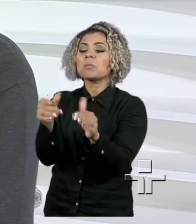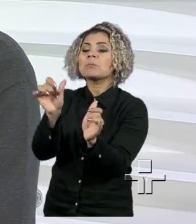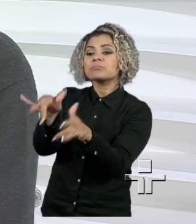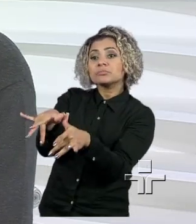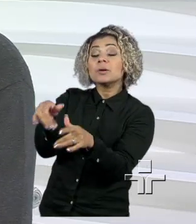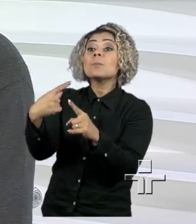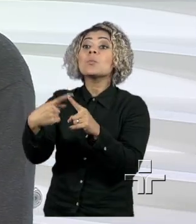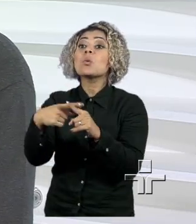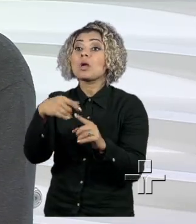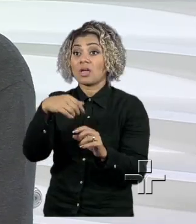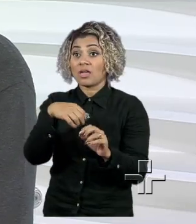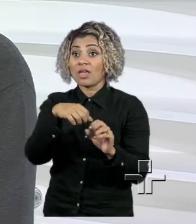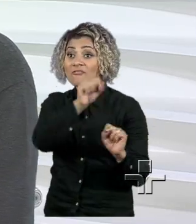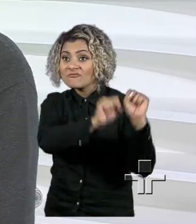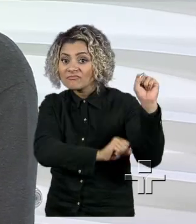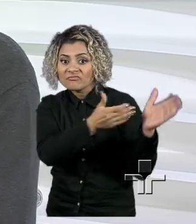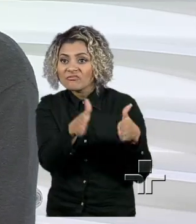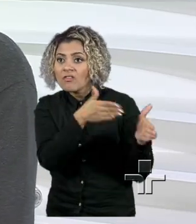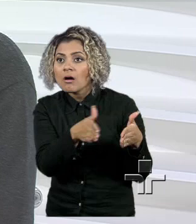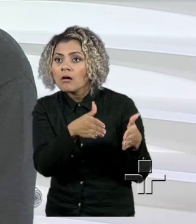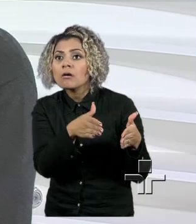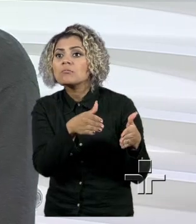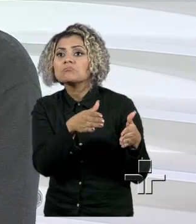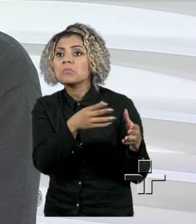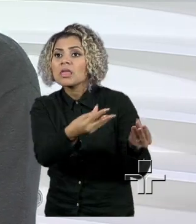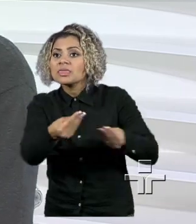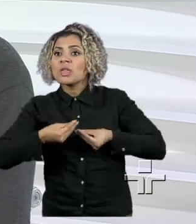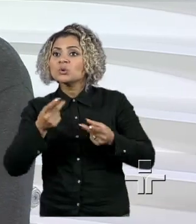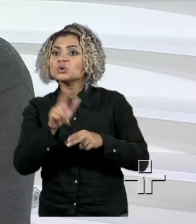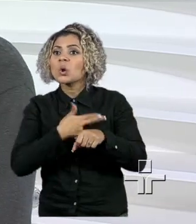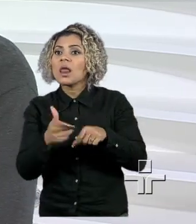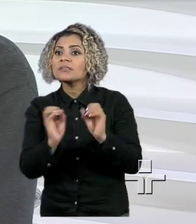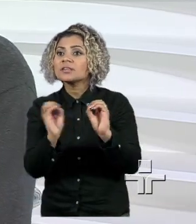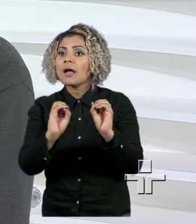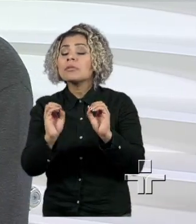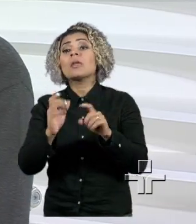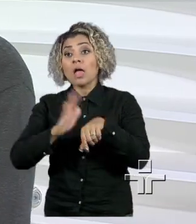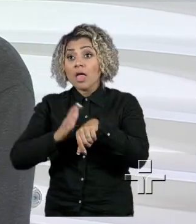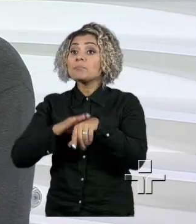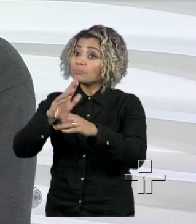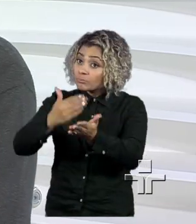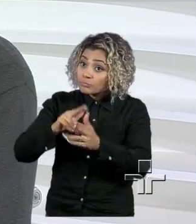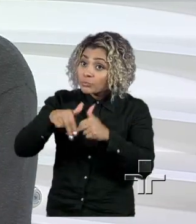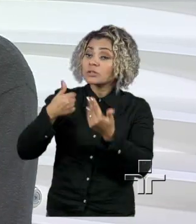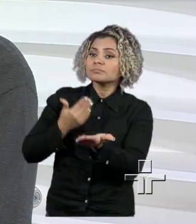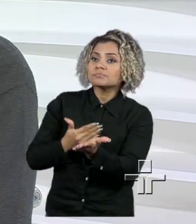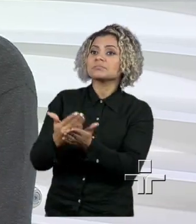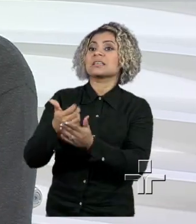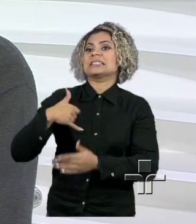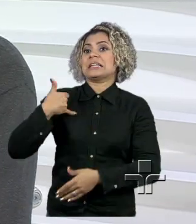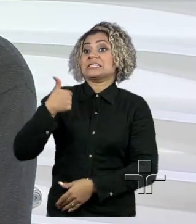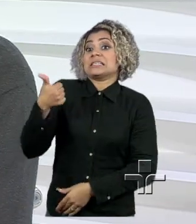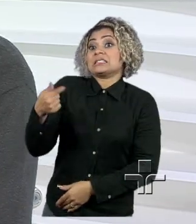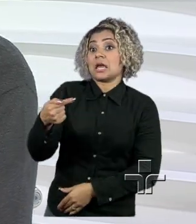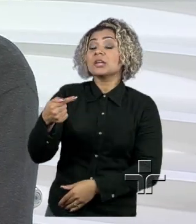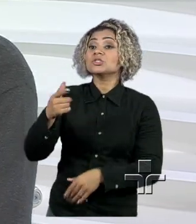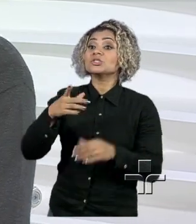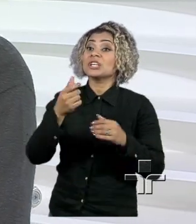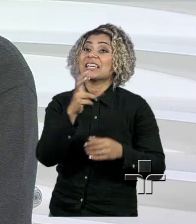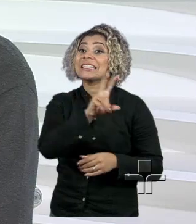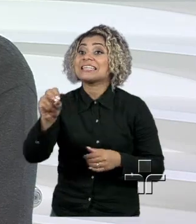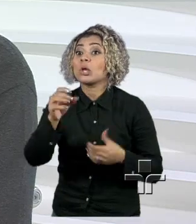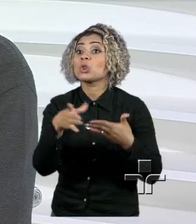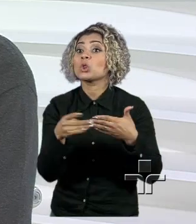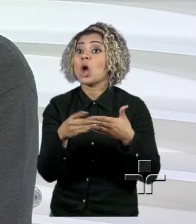que o fabricante não entregou os chocolates. Então, há 30 anos eu retomei o negócio, aos 17 anos de idade, com um capital de $500 emprestado